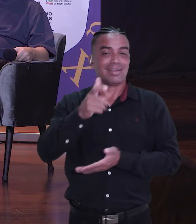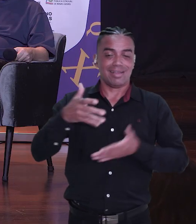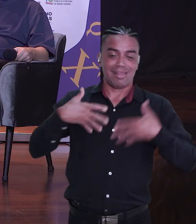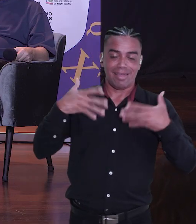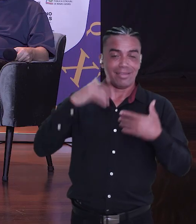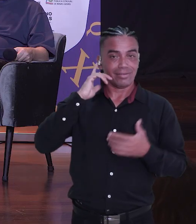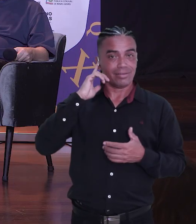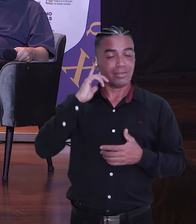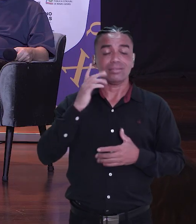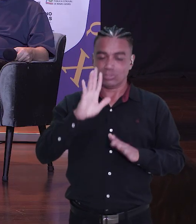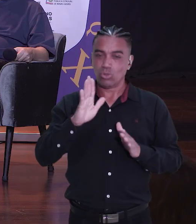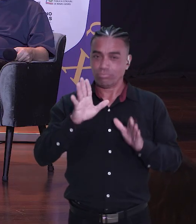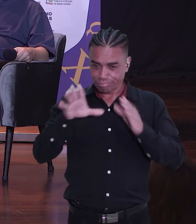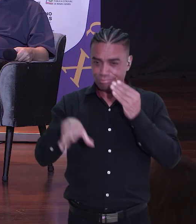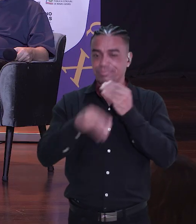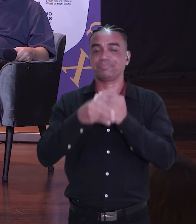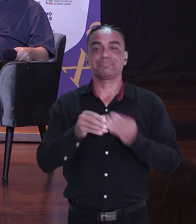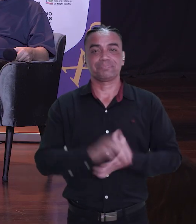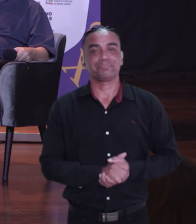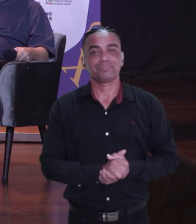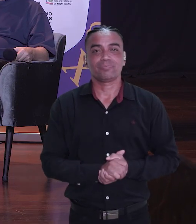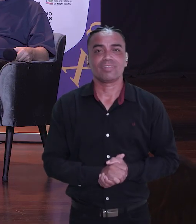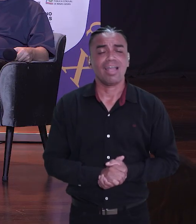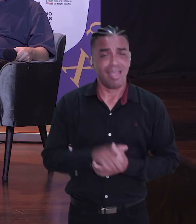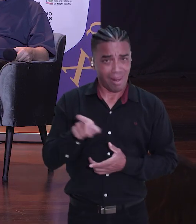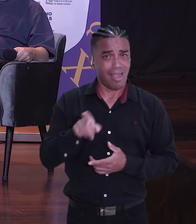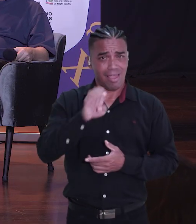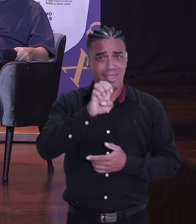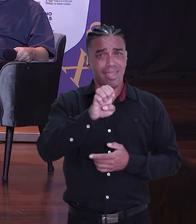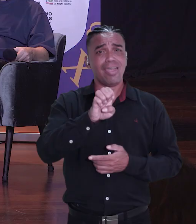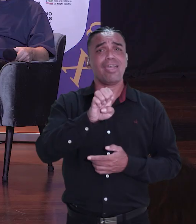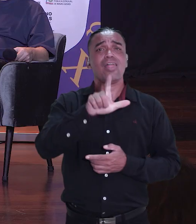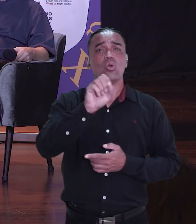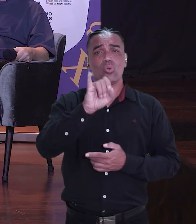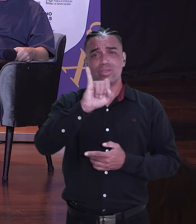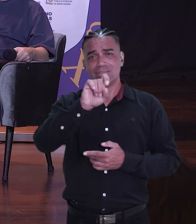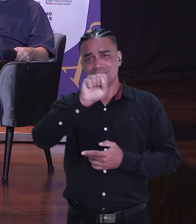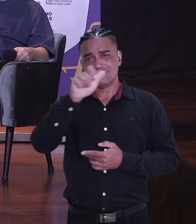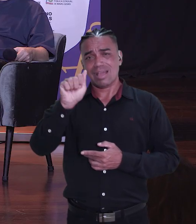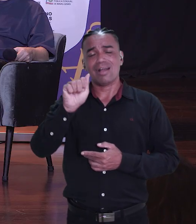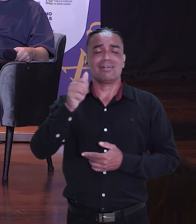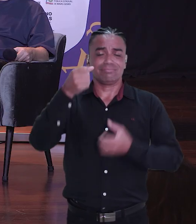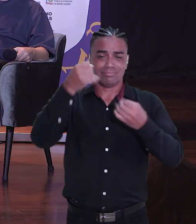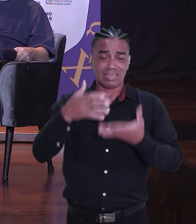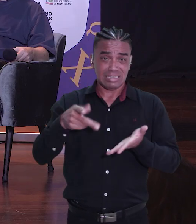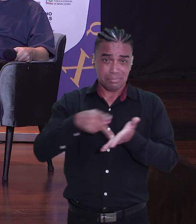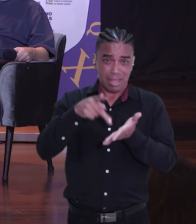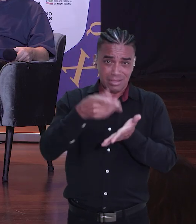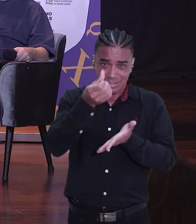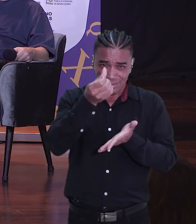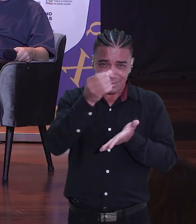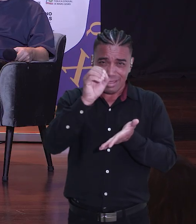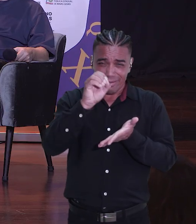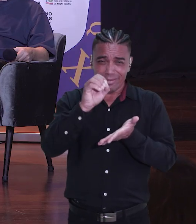interessante, sabe, alegre. Não, preciso só fazer uma adendo aí. Como a Heloísa falou, quer dizer, o que representa hoje as primeiras